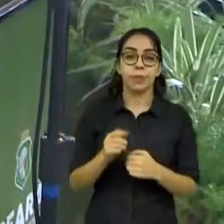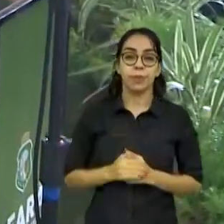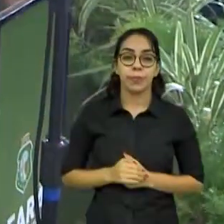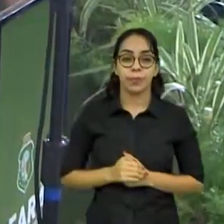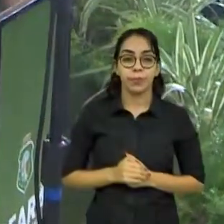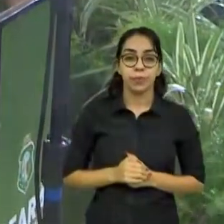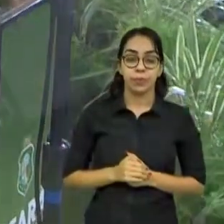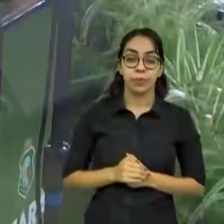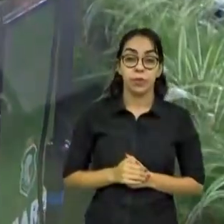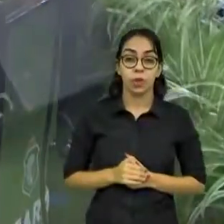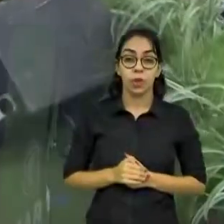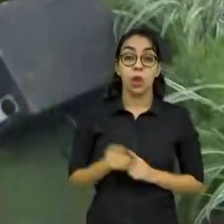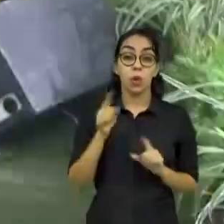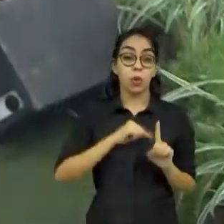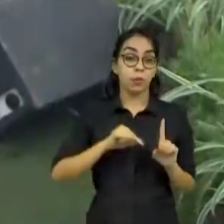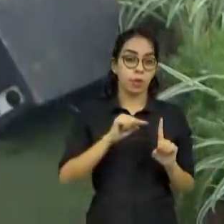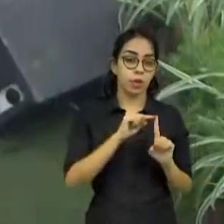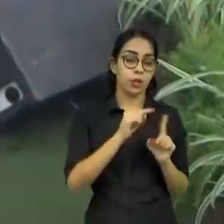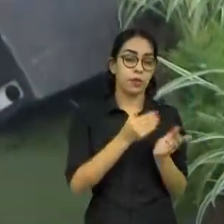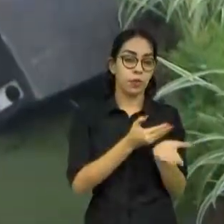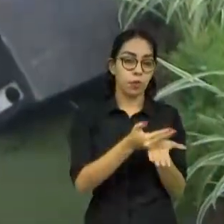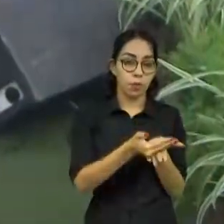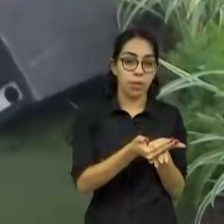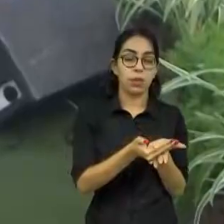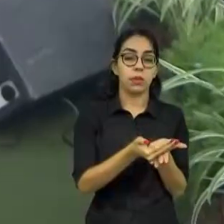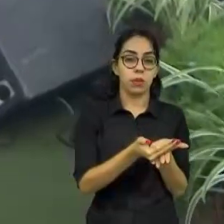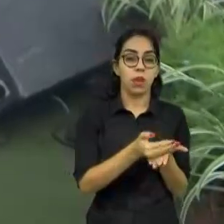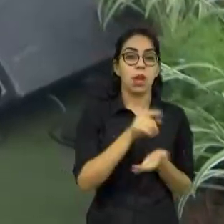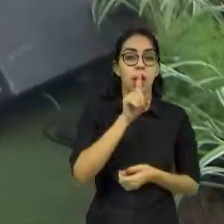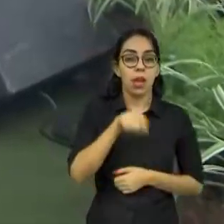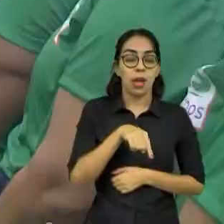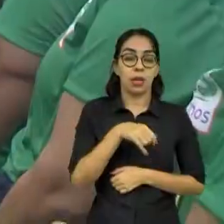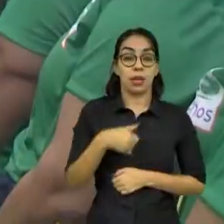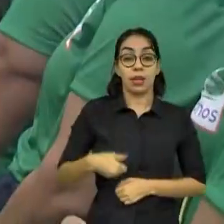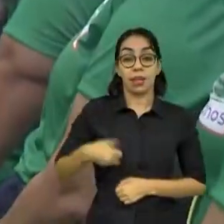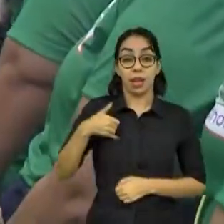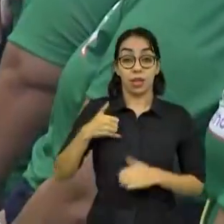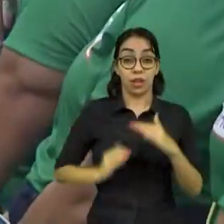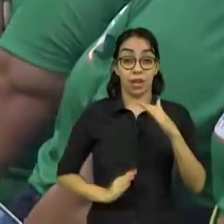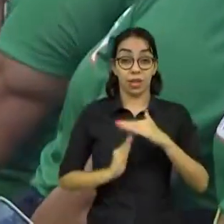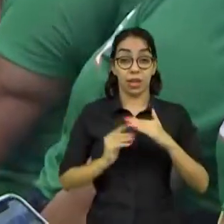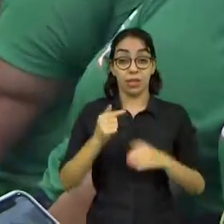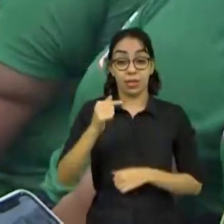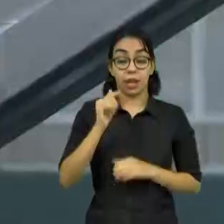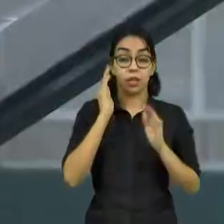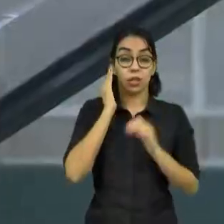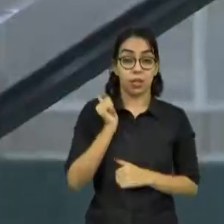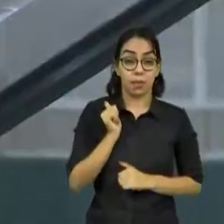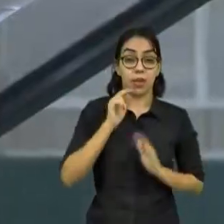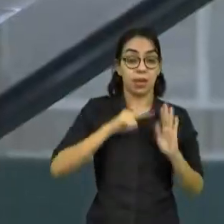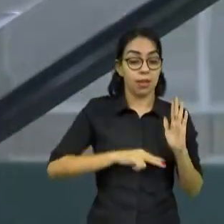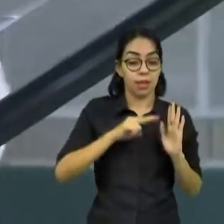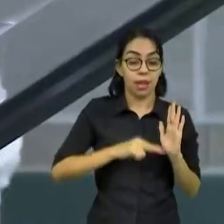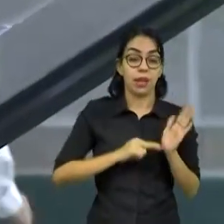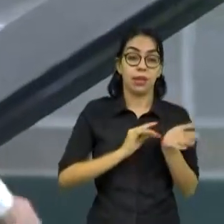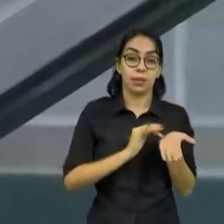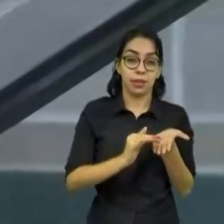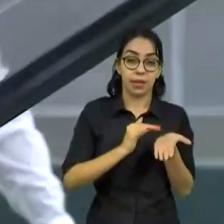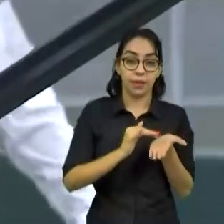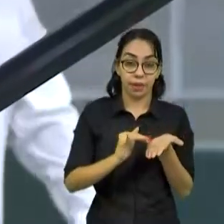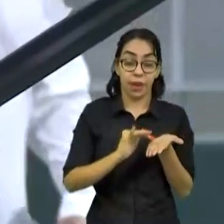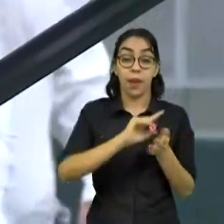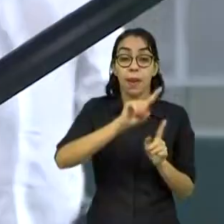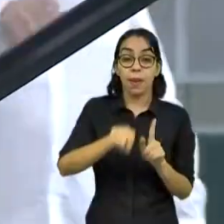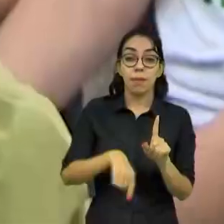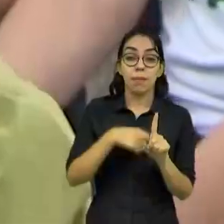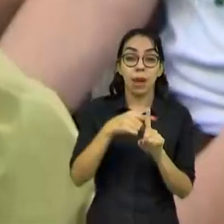era alfabetizar todas as crianças cearenses até os 7 anos de idade. Com isso, o programa passou a oferecer formação continuada